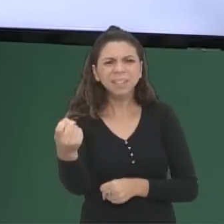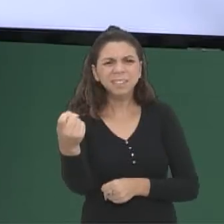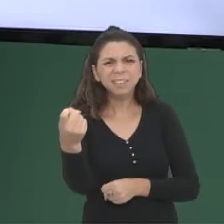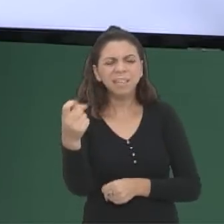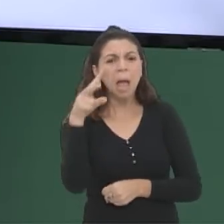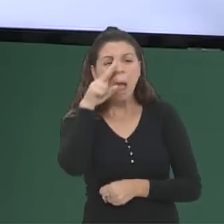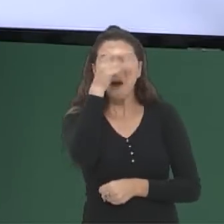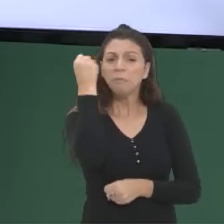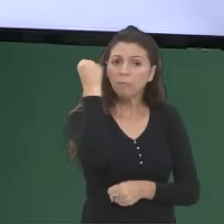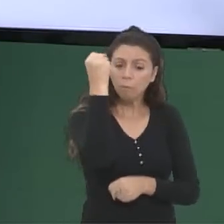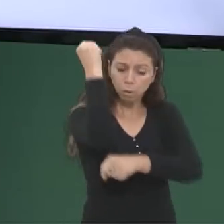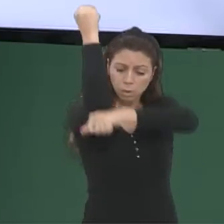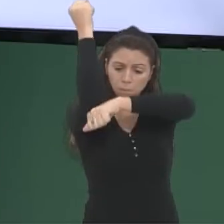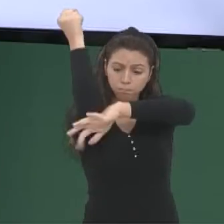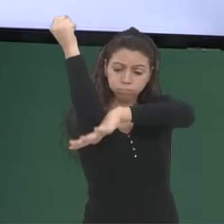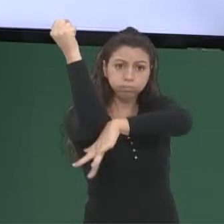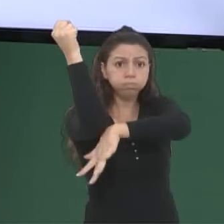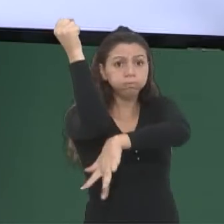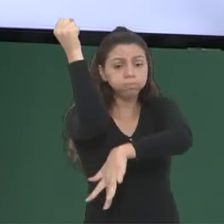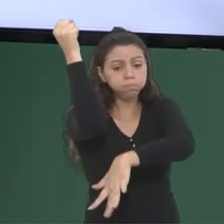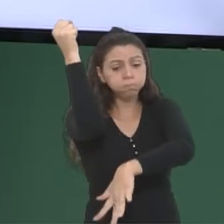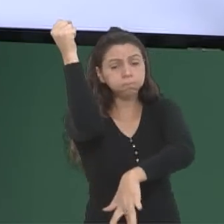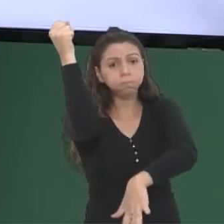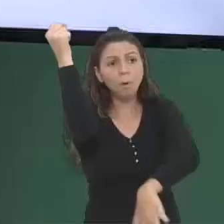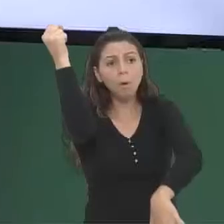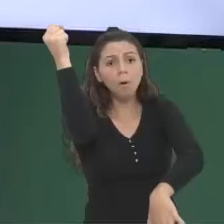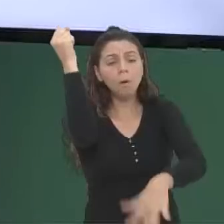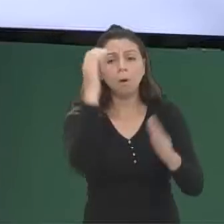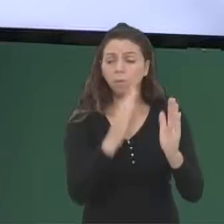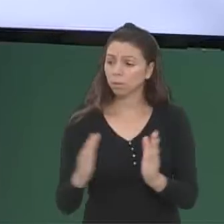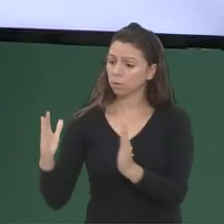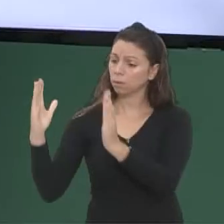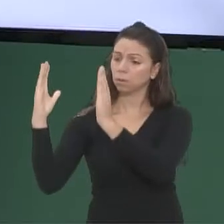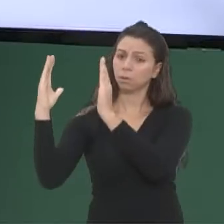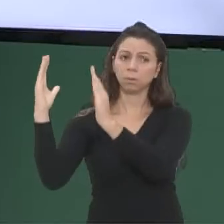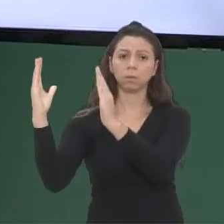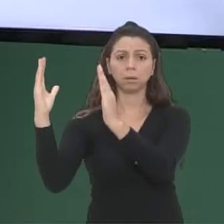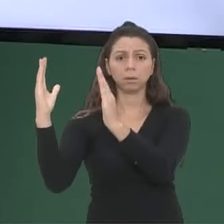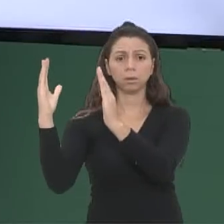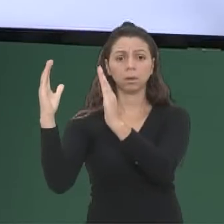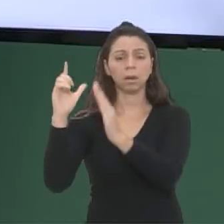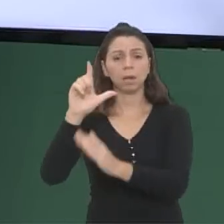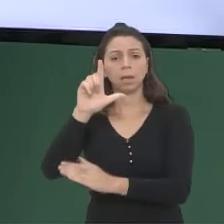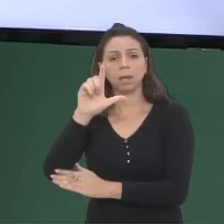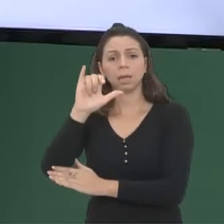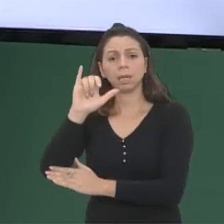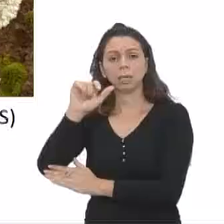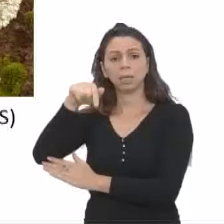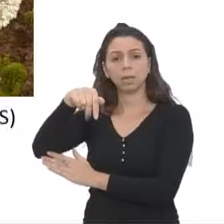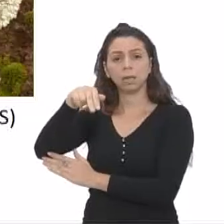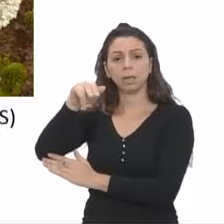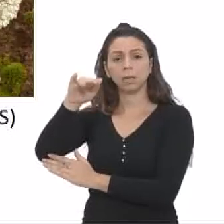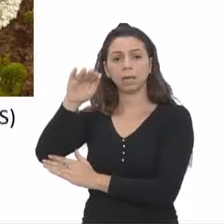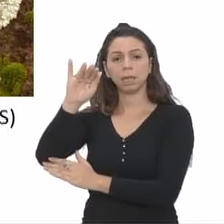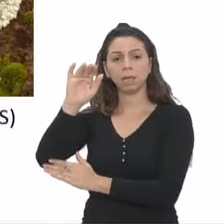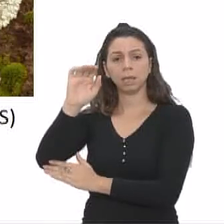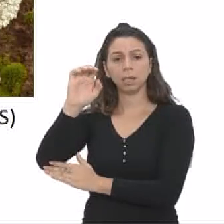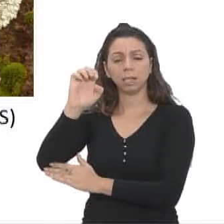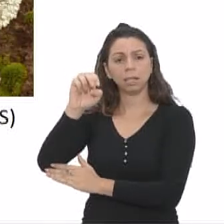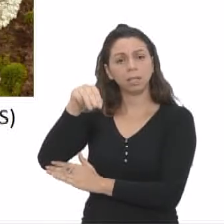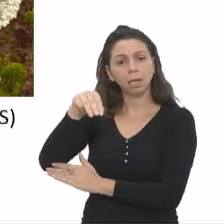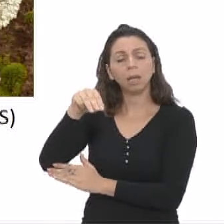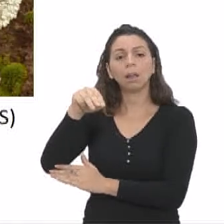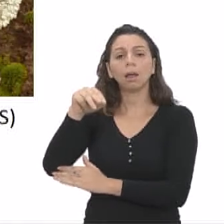dessas raízes. Nessa segunda imagem eu trago para vocês um ser vivo chamado líquen, que é a associação de algas